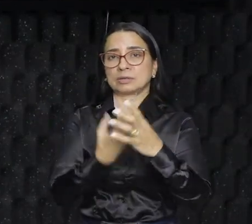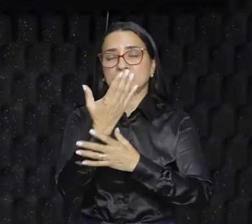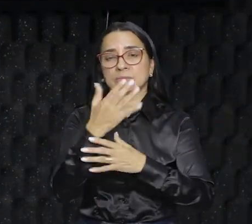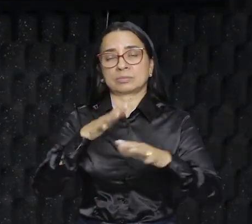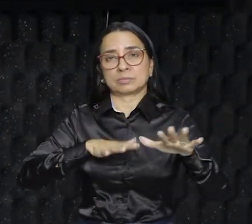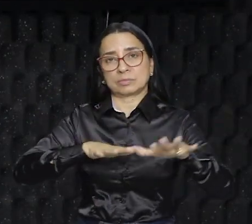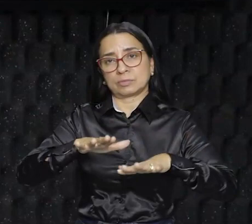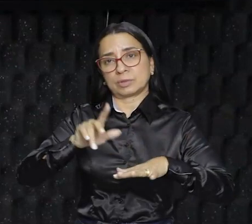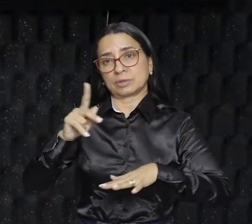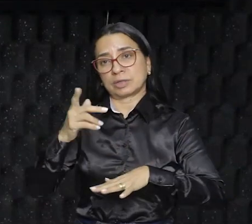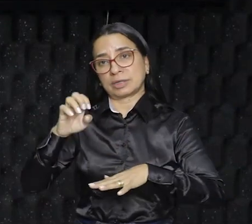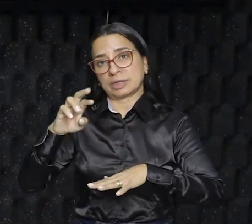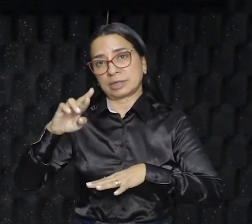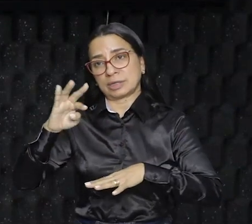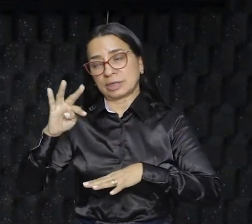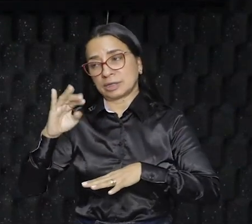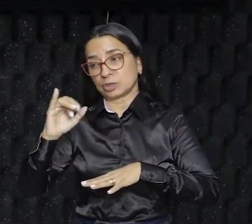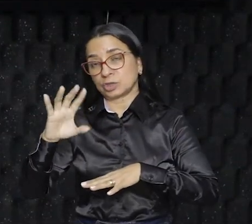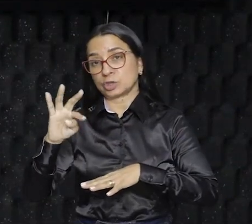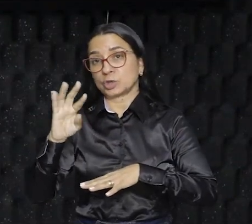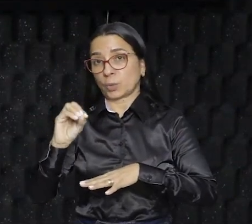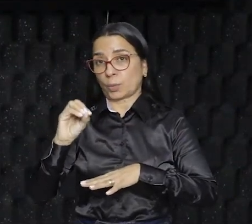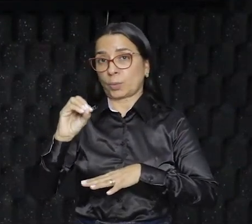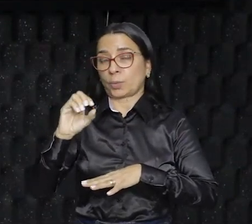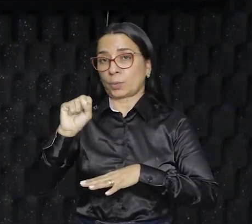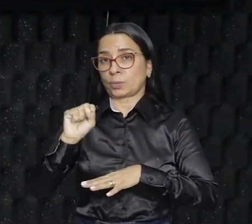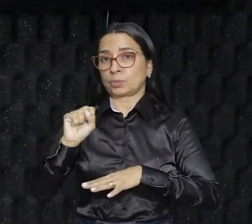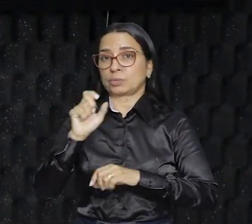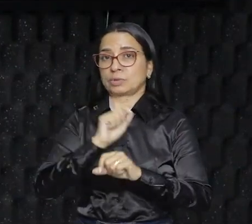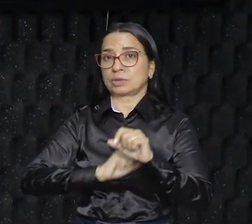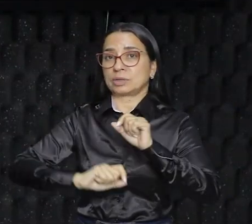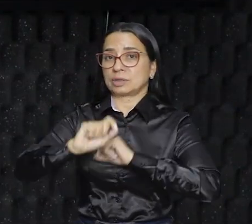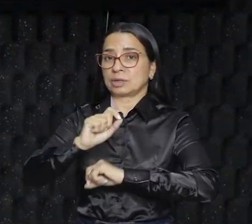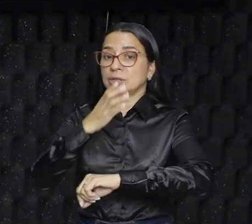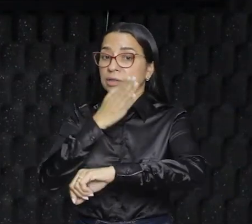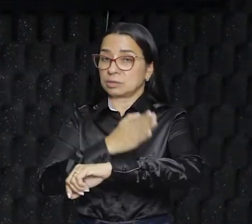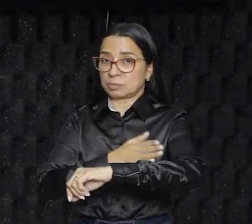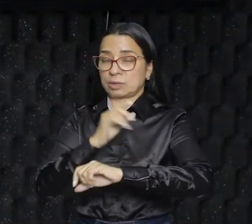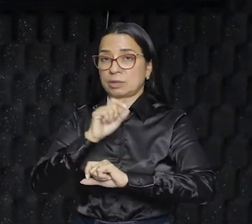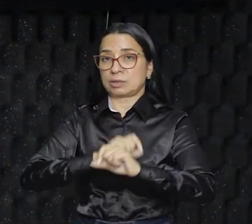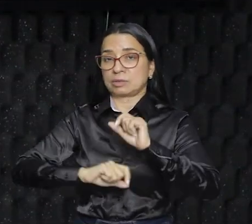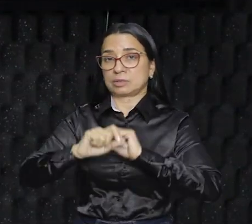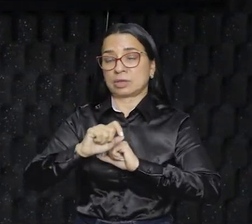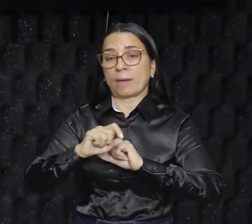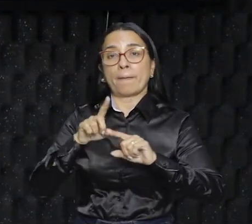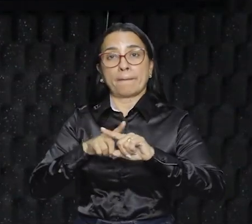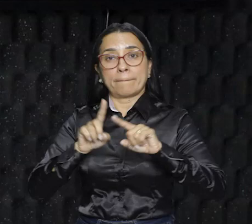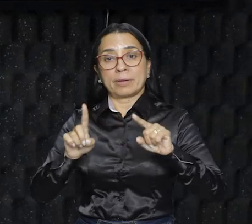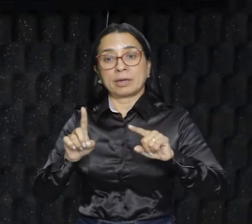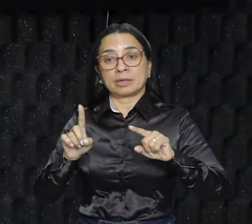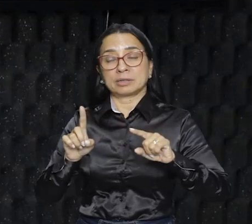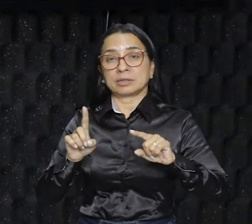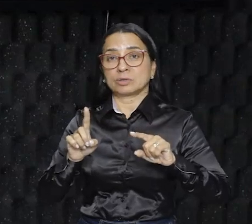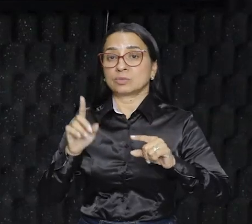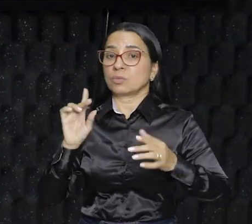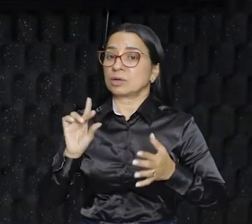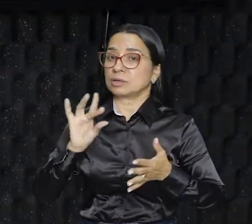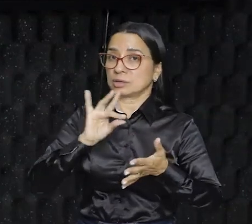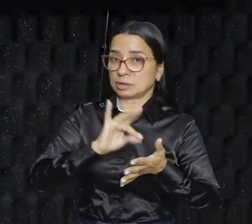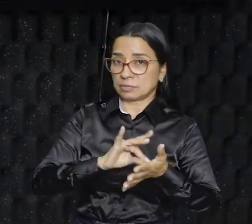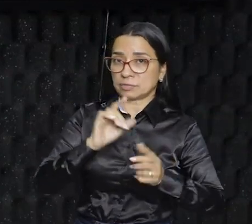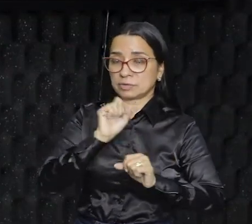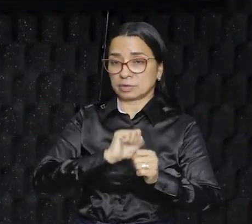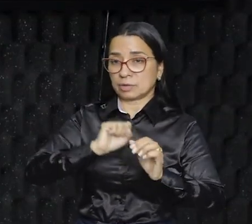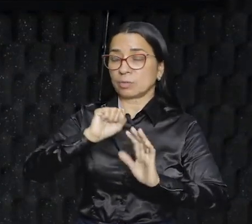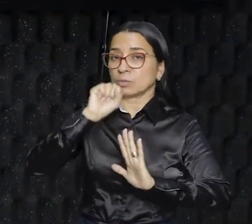da Baixa Idade Média, porém, a sua definição foi no século XVI, no